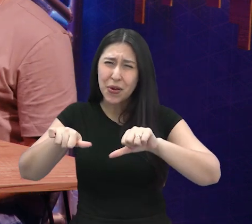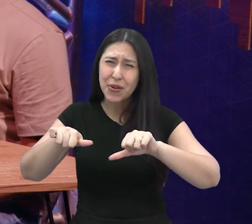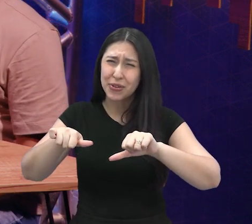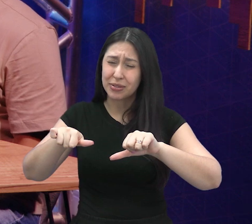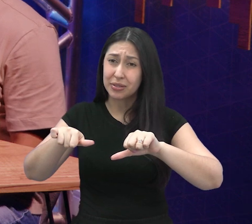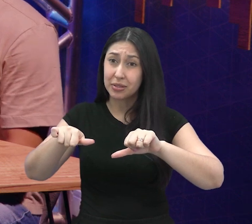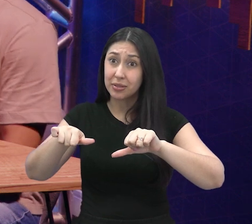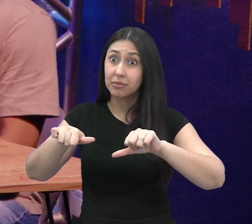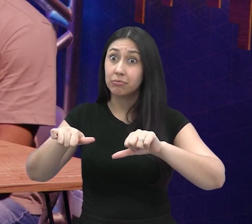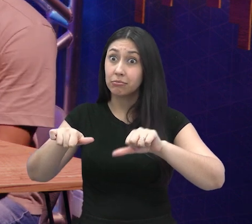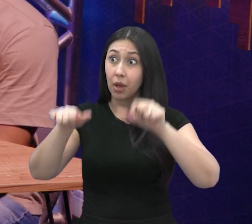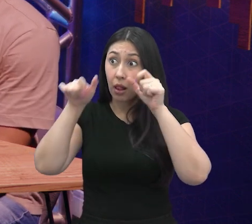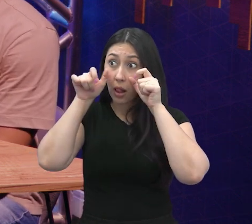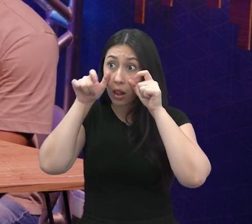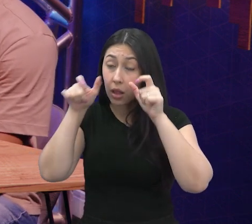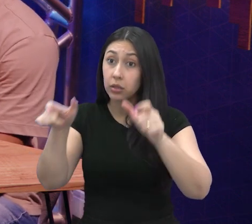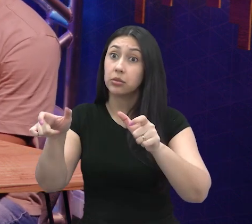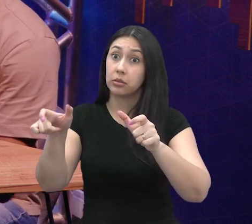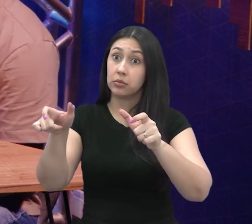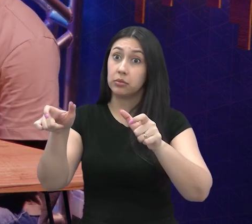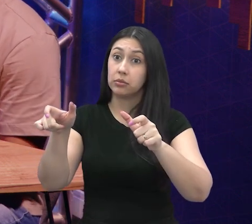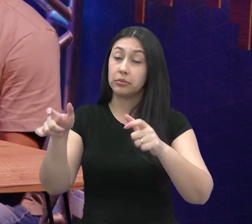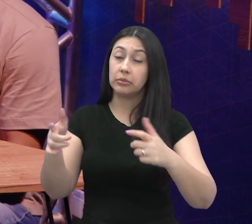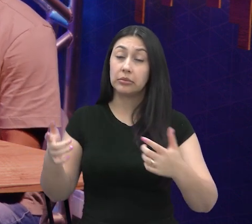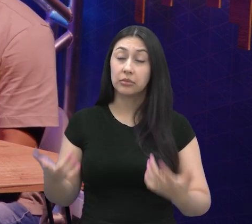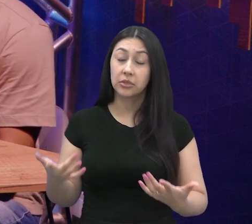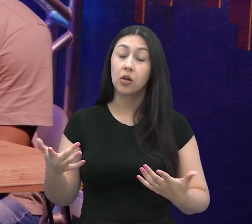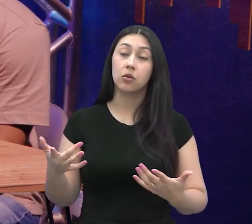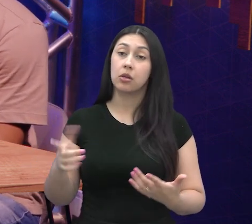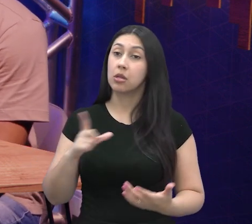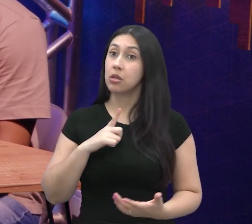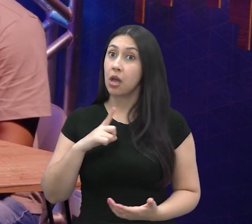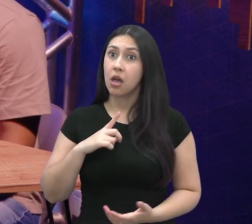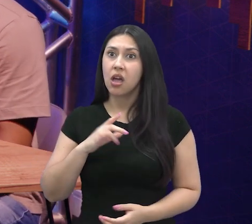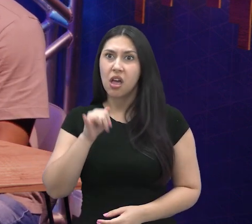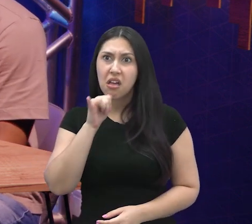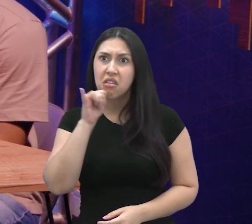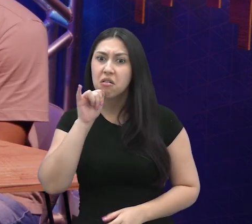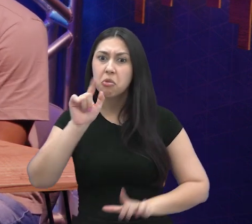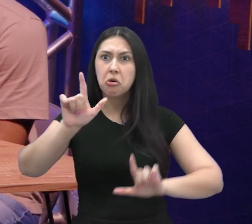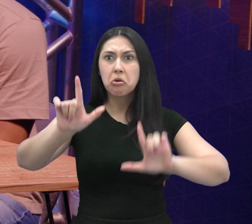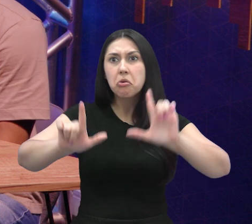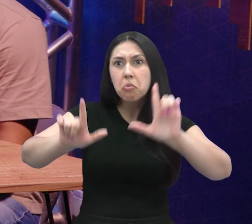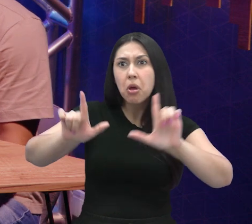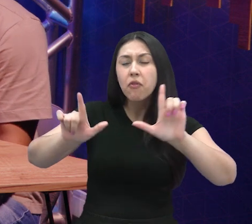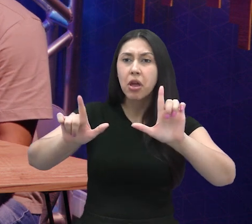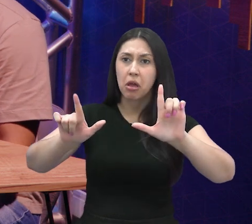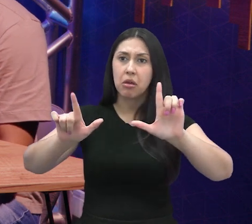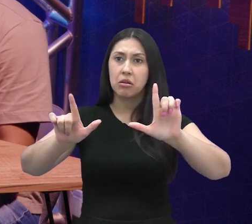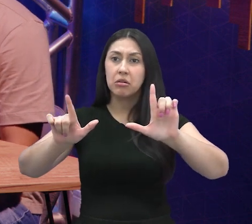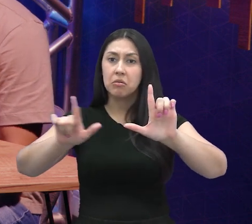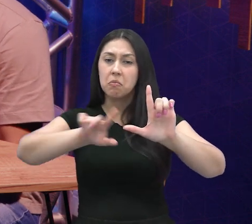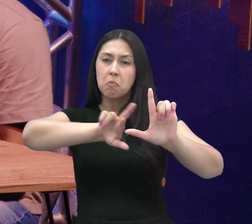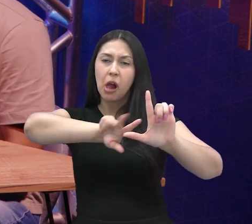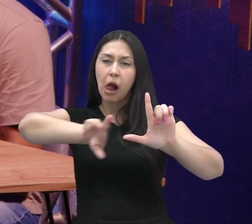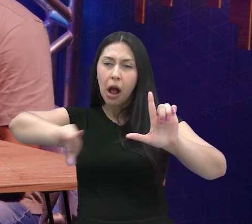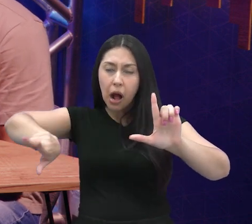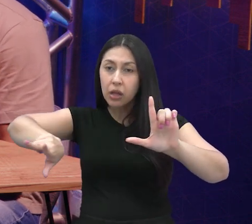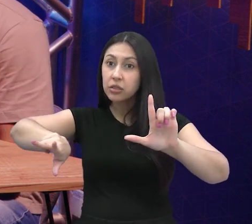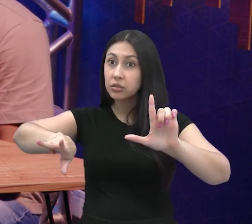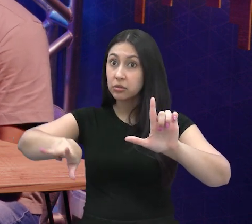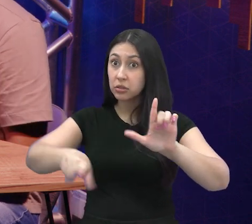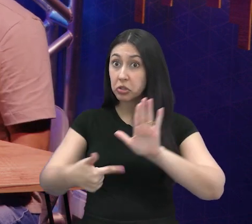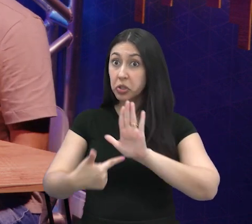negativas, elas engajam demais, né? Então, a gente tem vários exemplos de programas na televisão aí, que